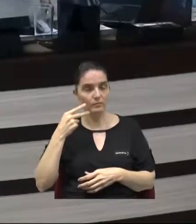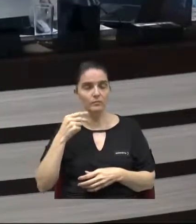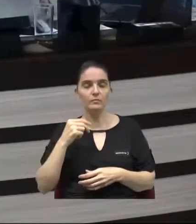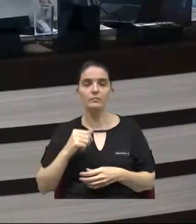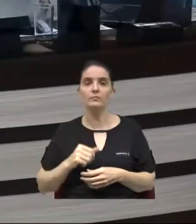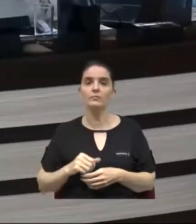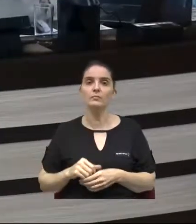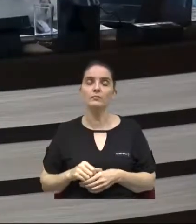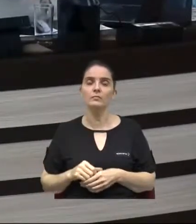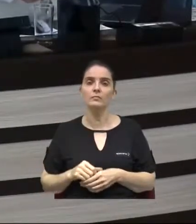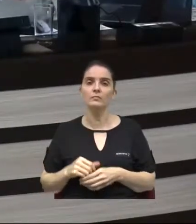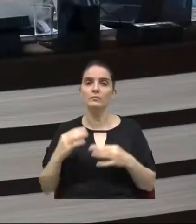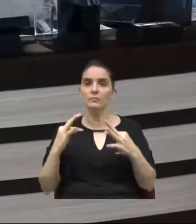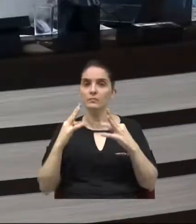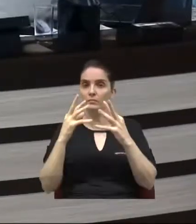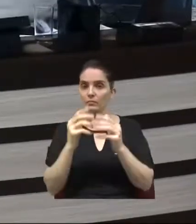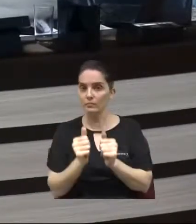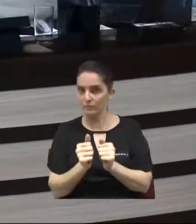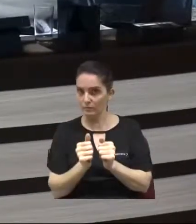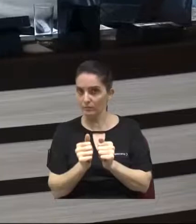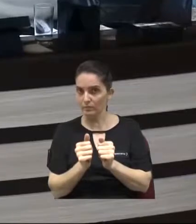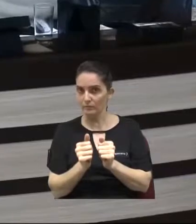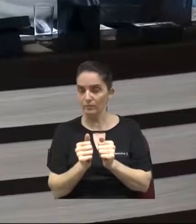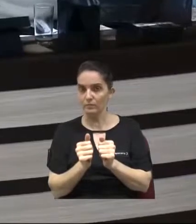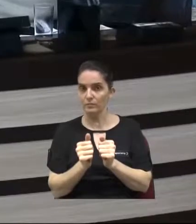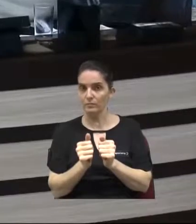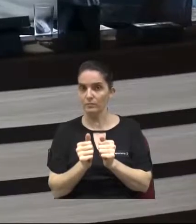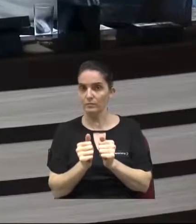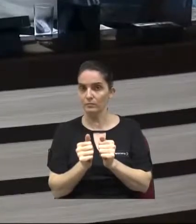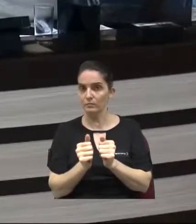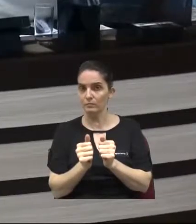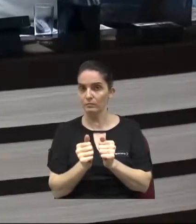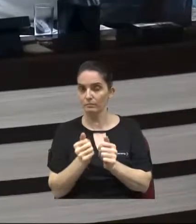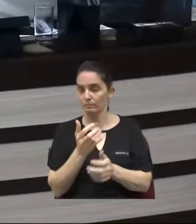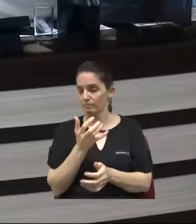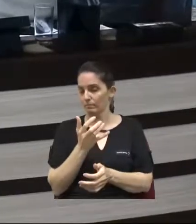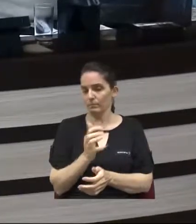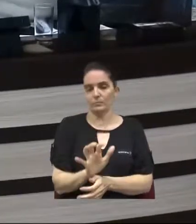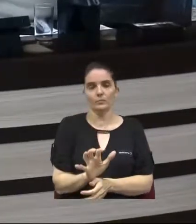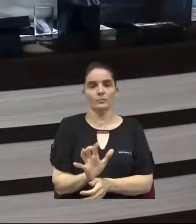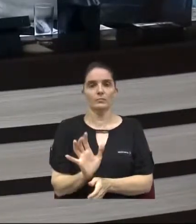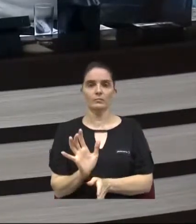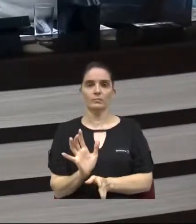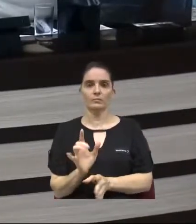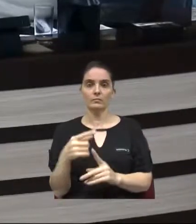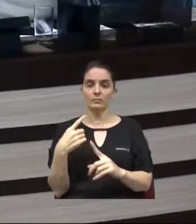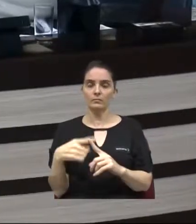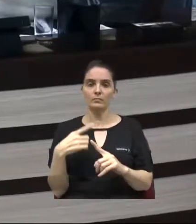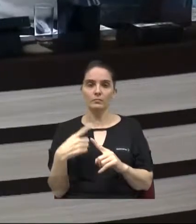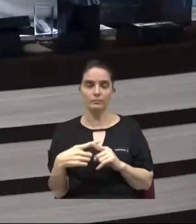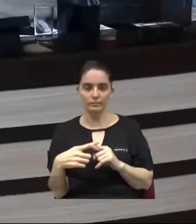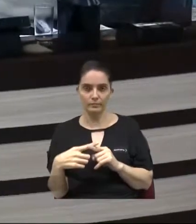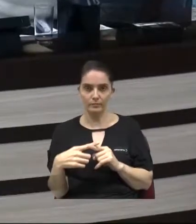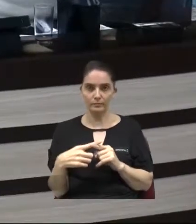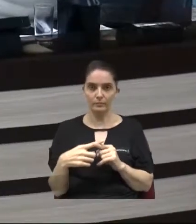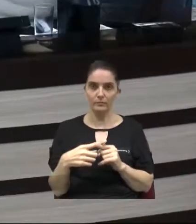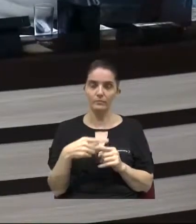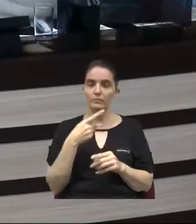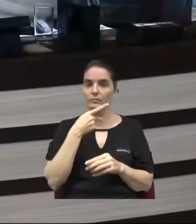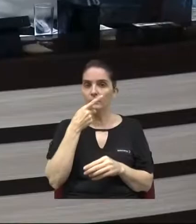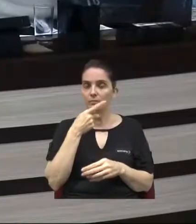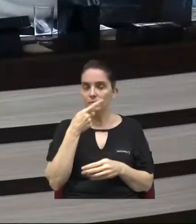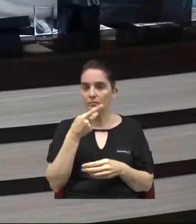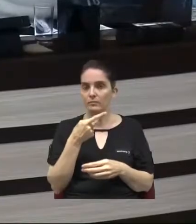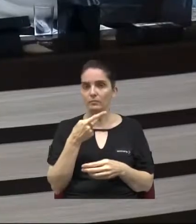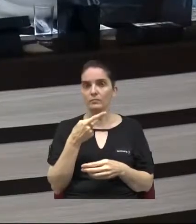fora, todos ficamos extremamente temerosos, porque as informações que acabavam